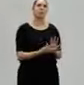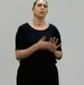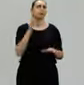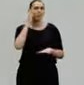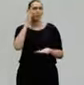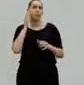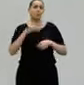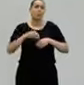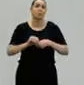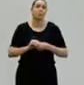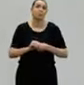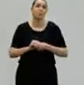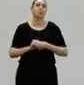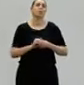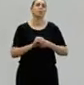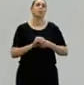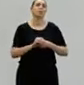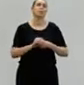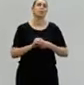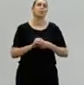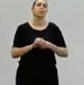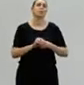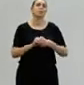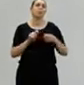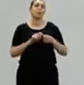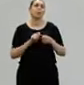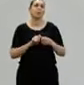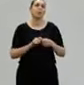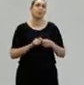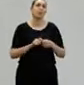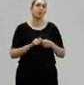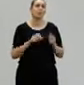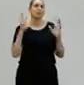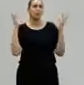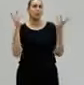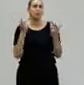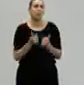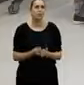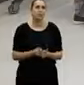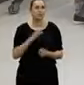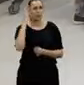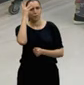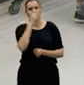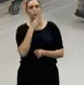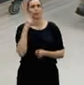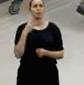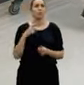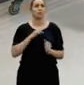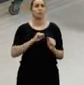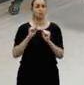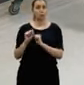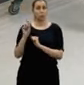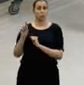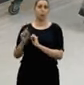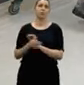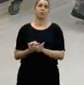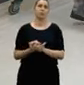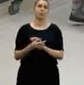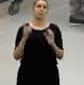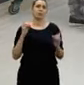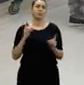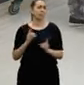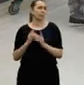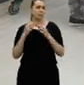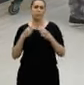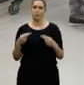pela dica, para expressar o que tu fazes lá, que é maravilhoso, é lindo, né? Que tu possa achar